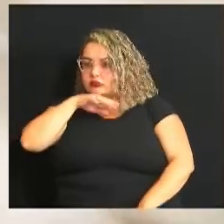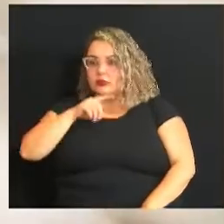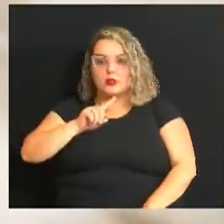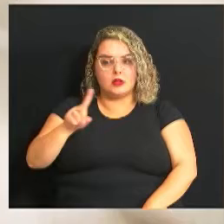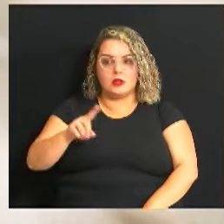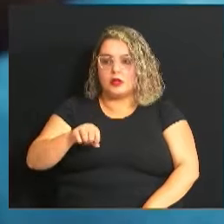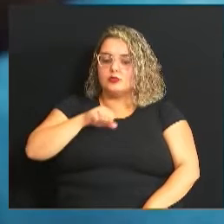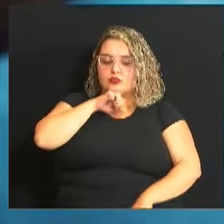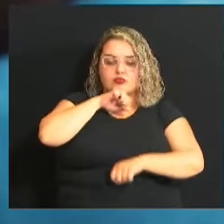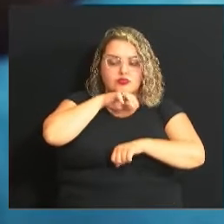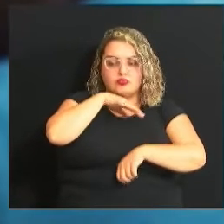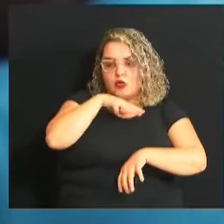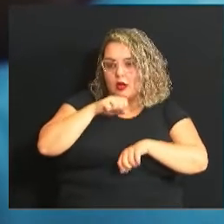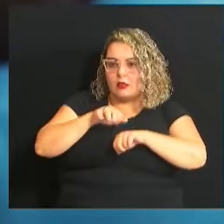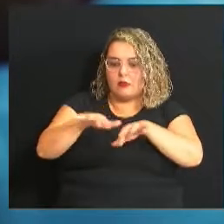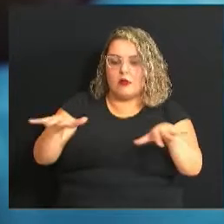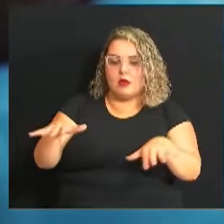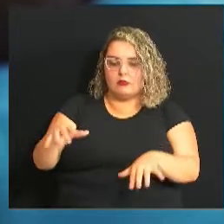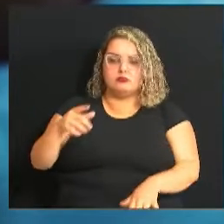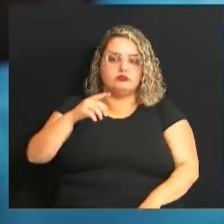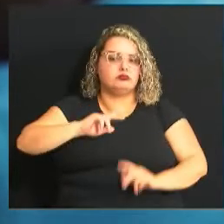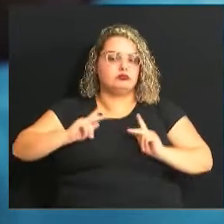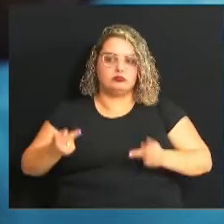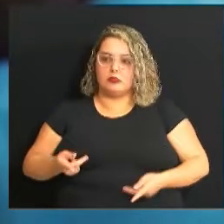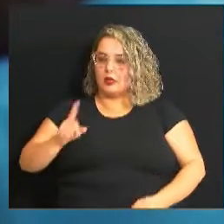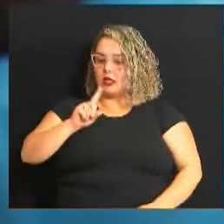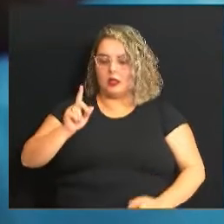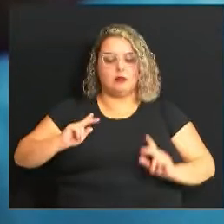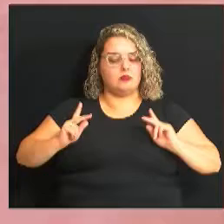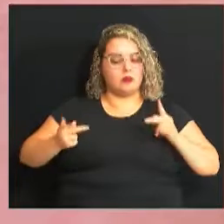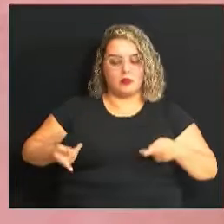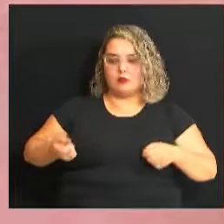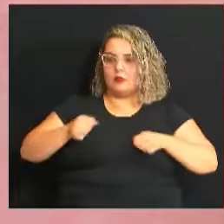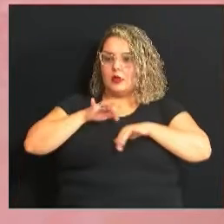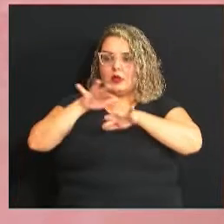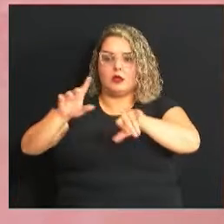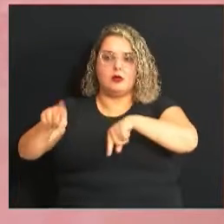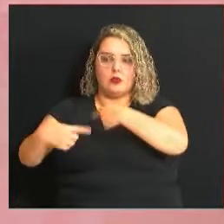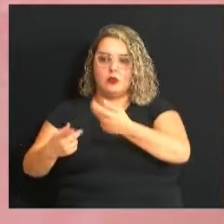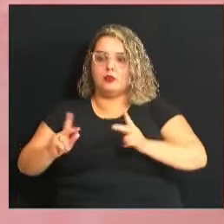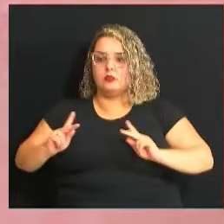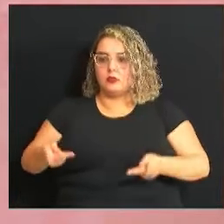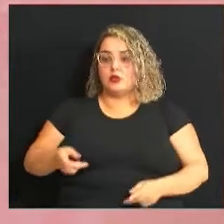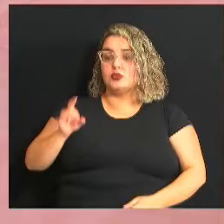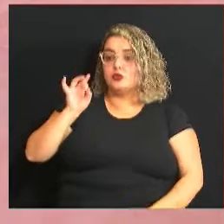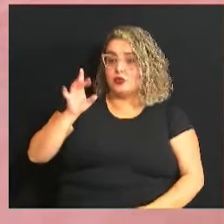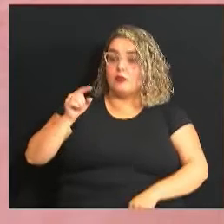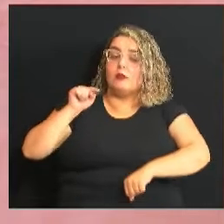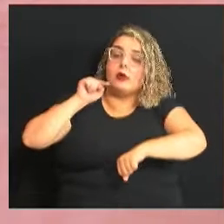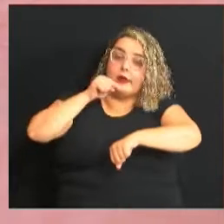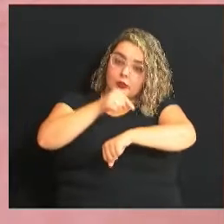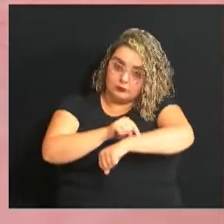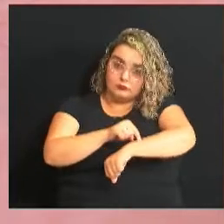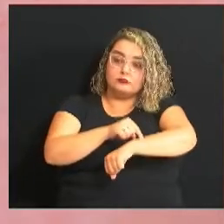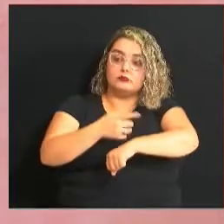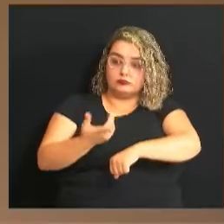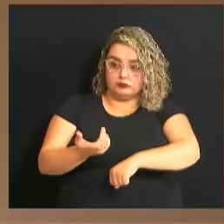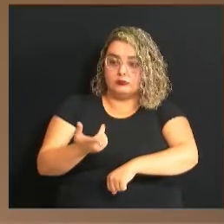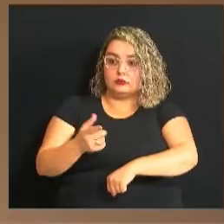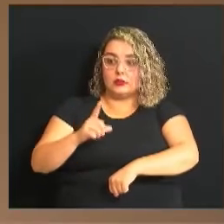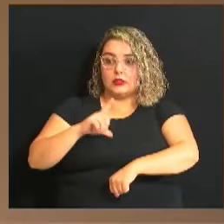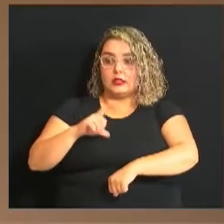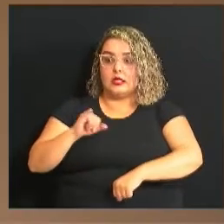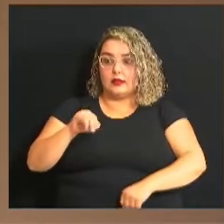ser humano, muito menos do ser humano para outro humano, apenas por meio da picada do mosquito infectado.